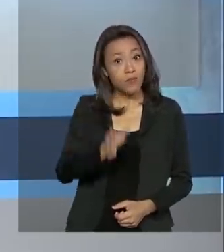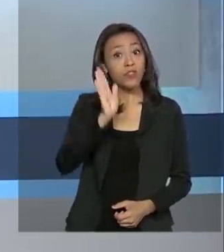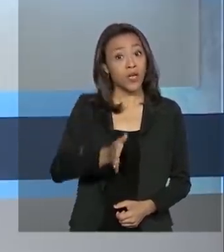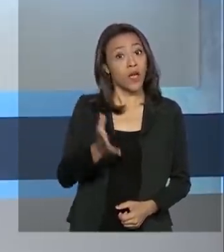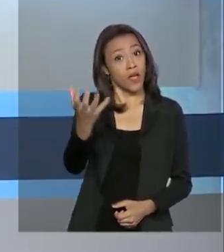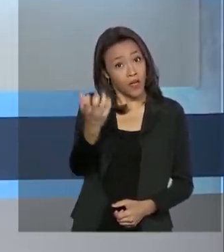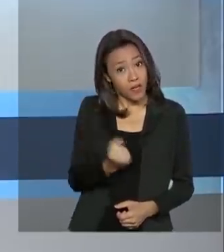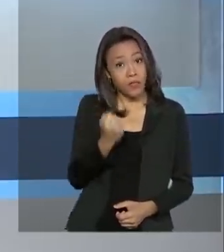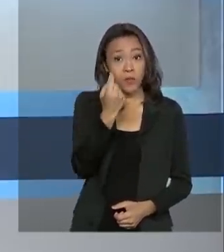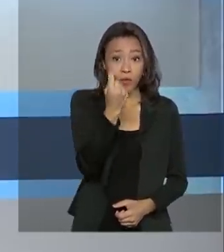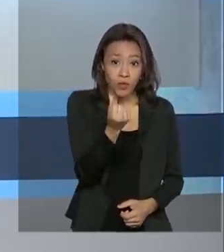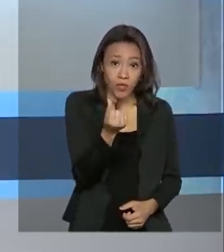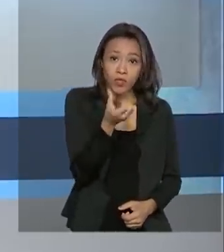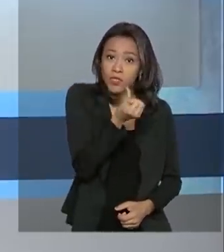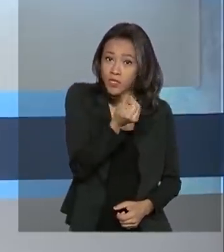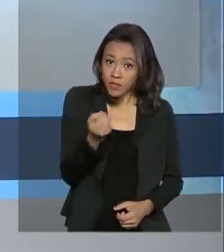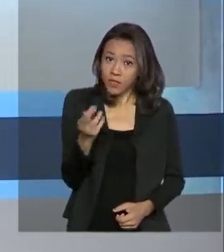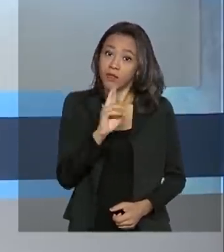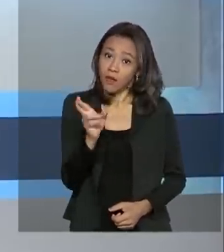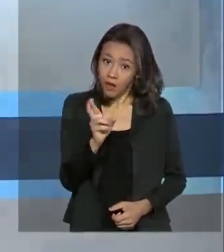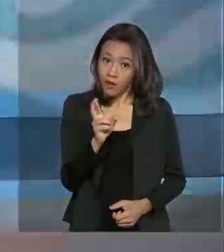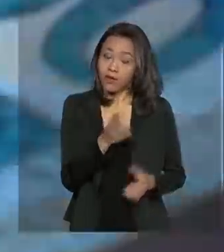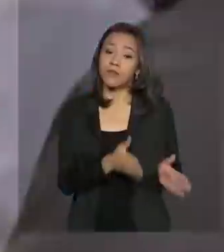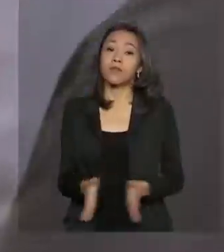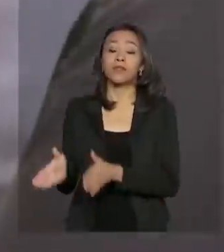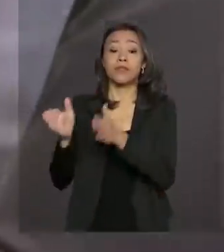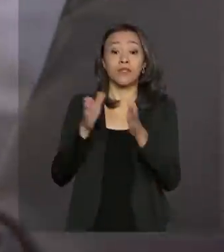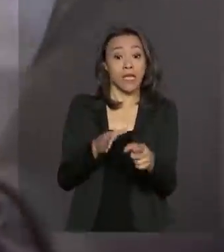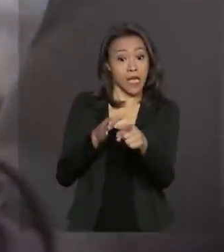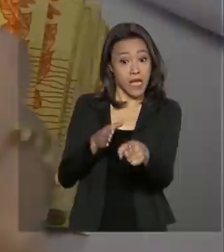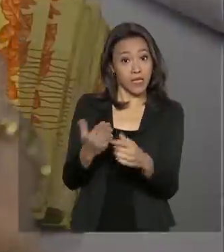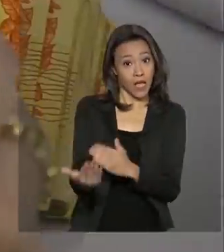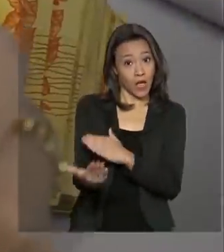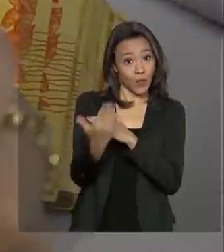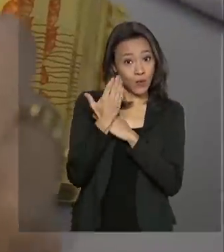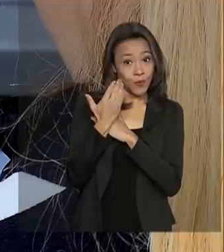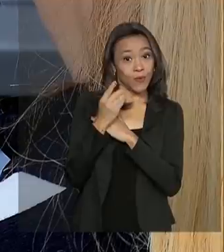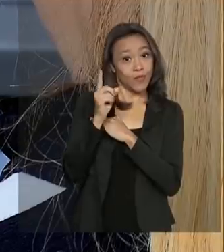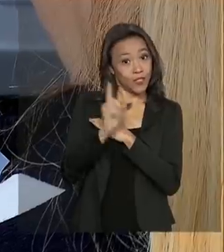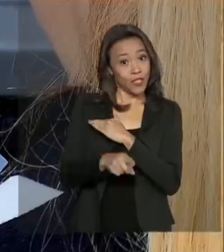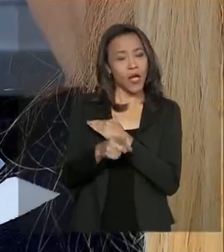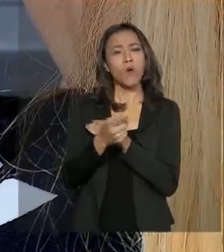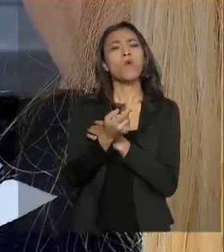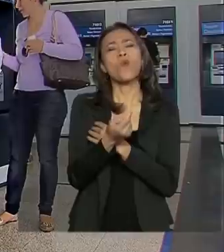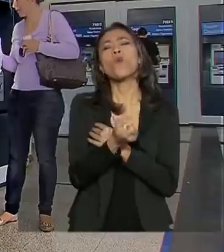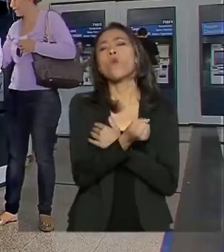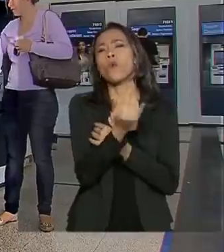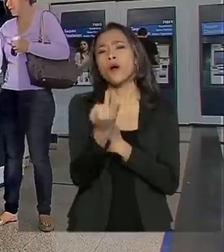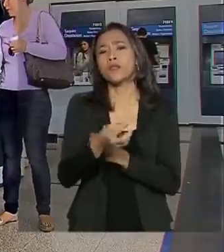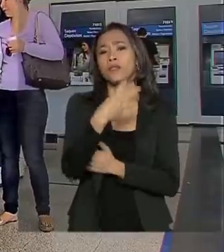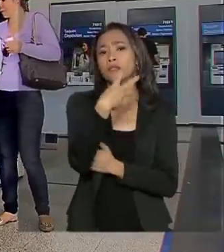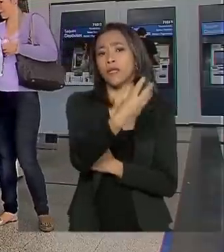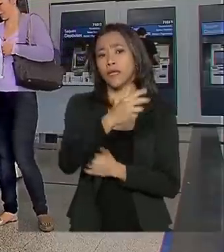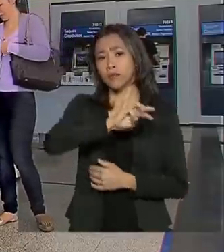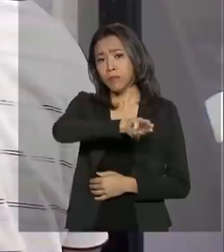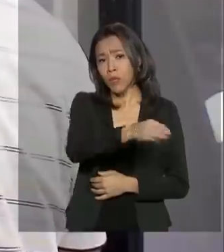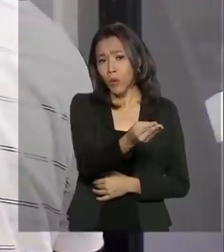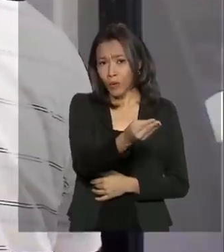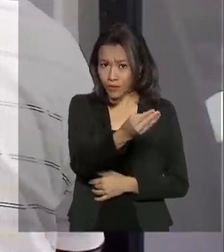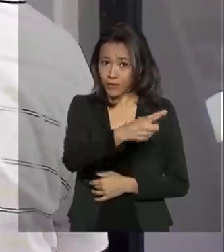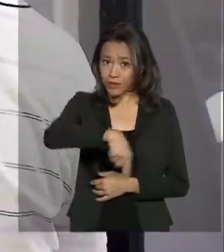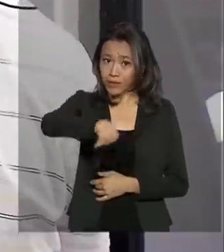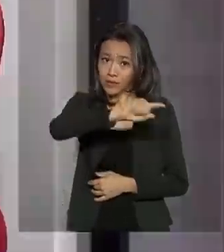auxílio emergencial de 600 reais o benefício chegou as contas de mais de 3 milhões nesta